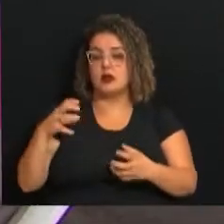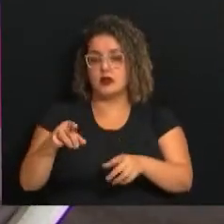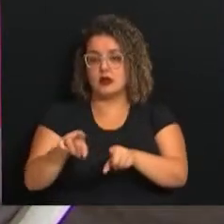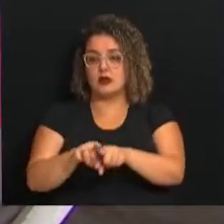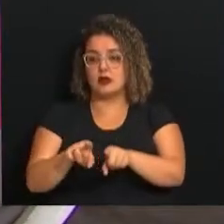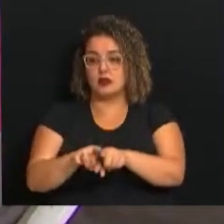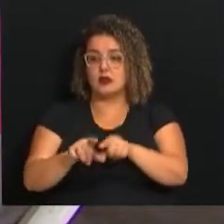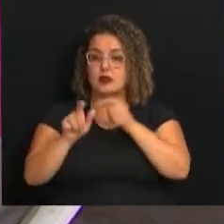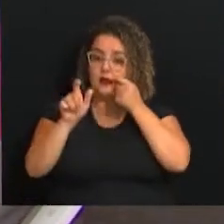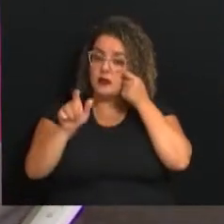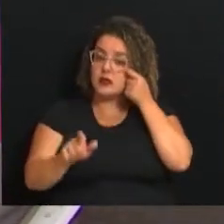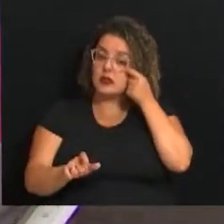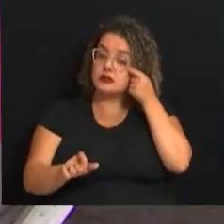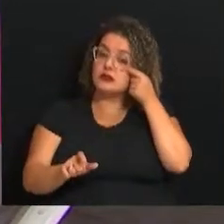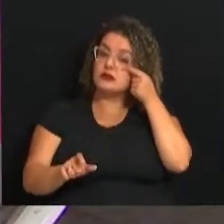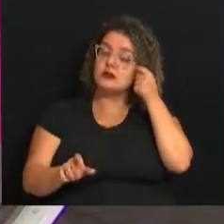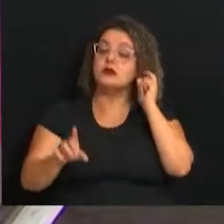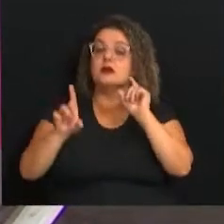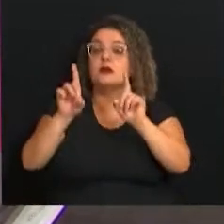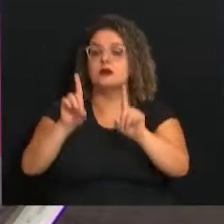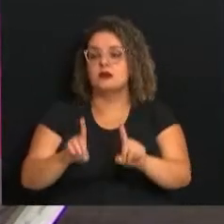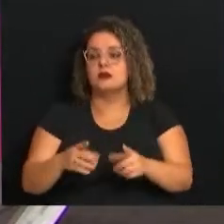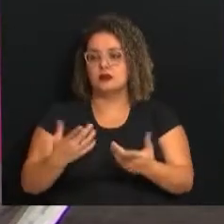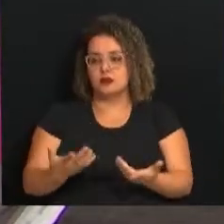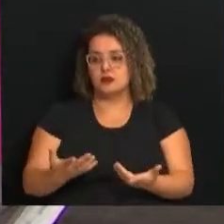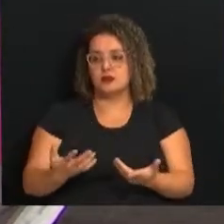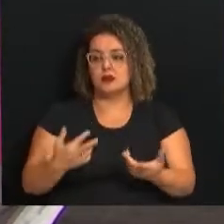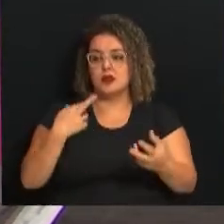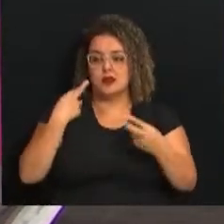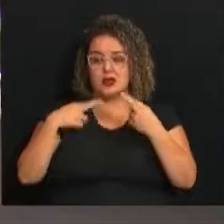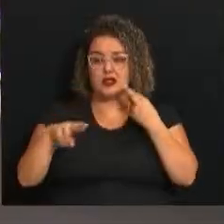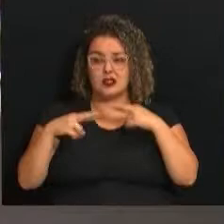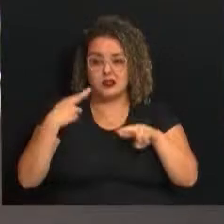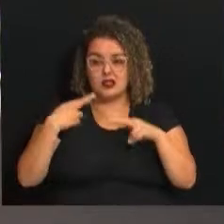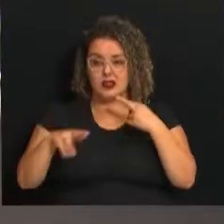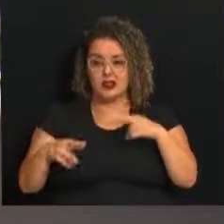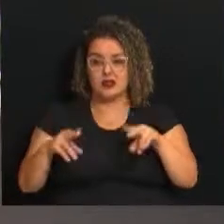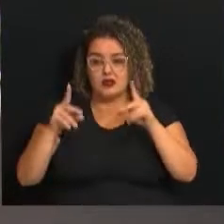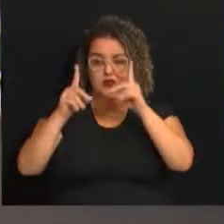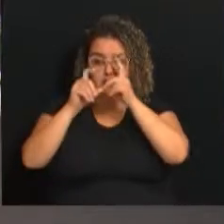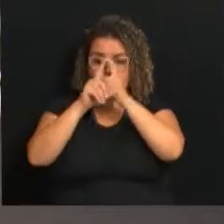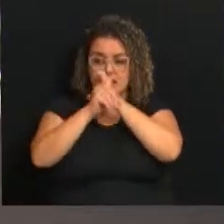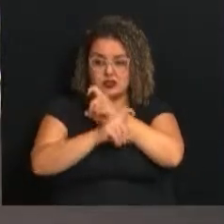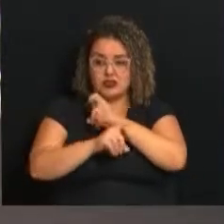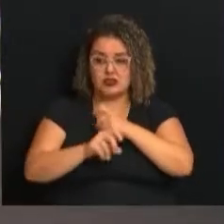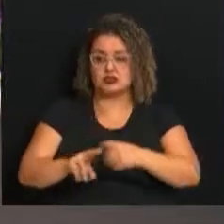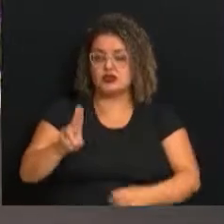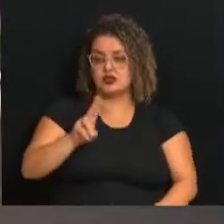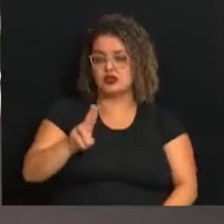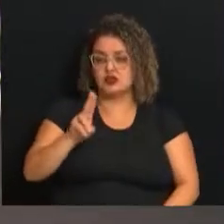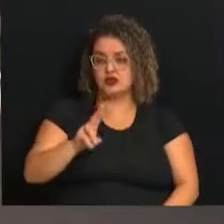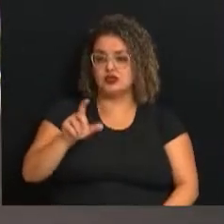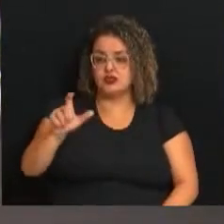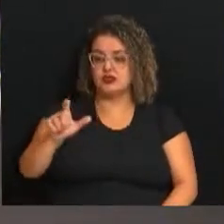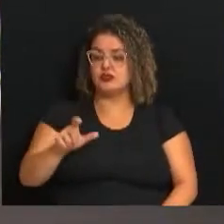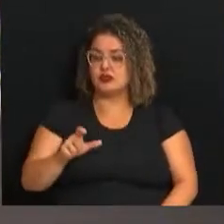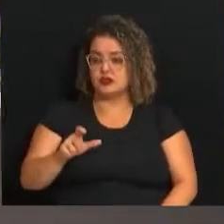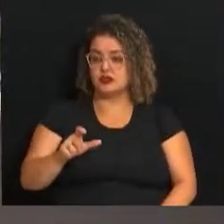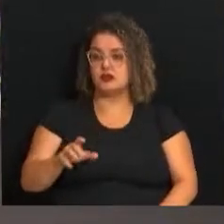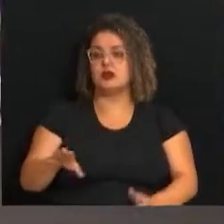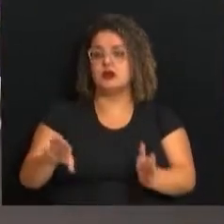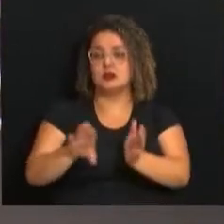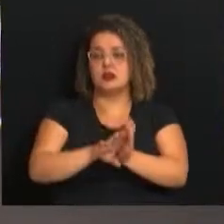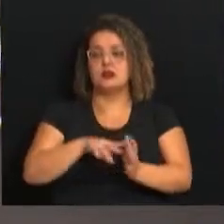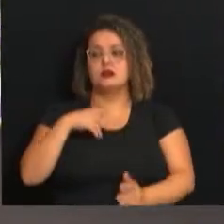vale para idosos ou ainda pessoas com deficiência mas as reclamações sobre a dificuldade de usar o